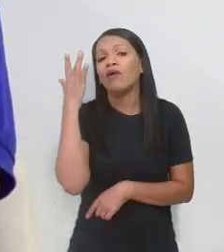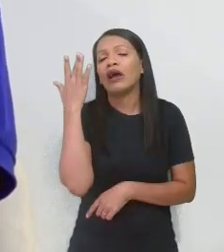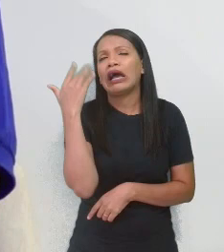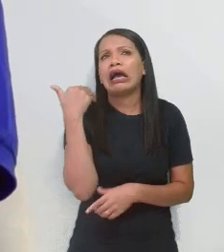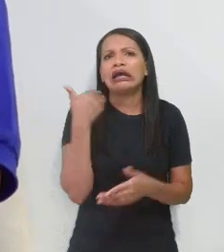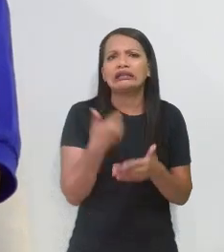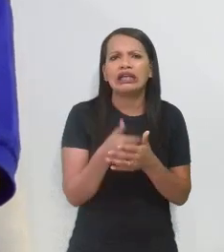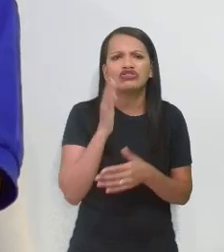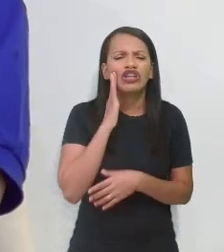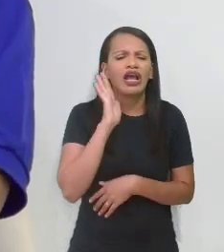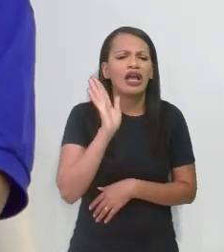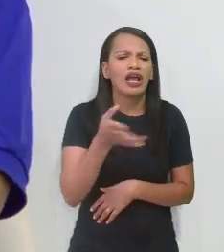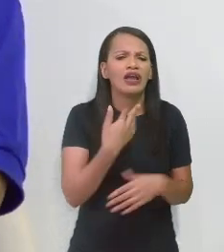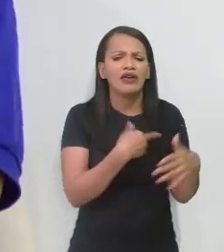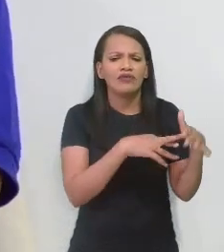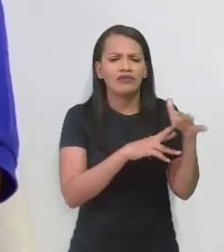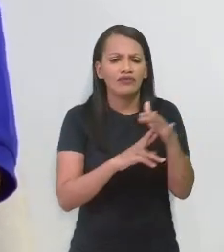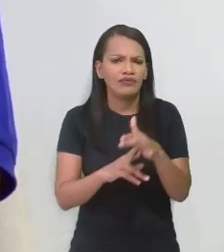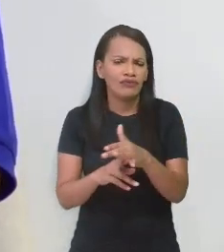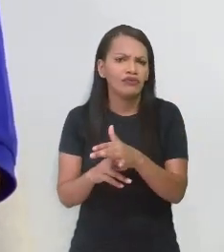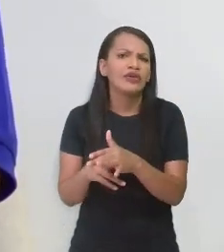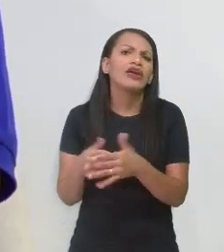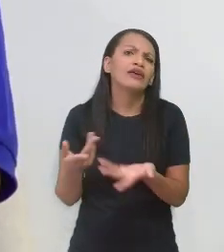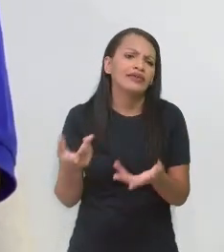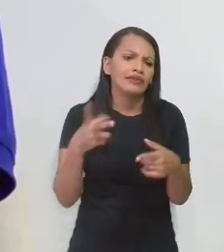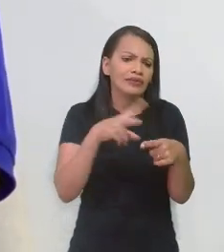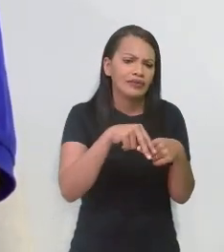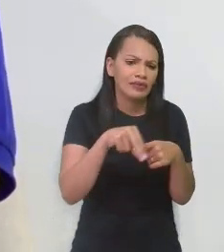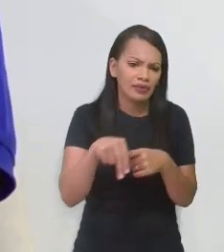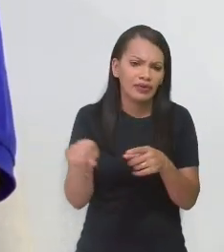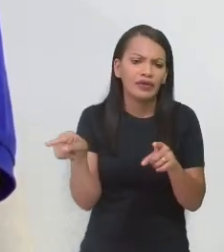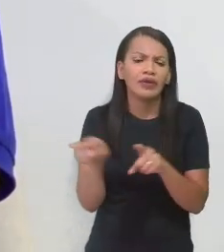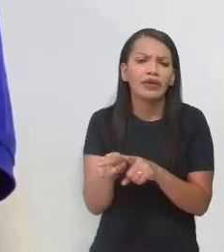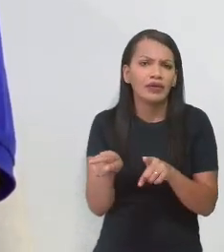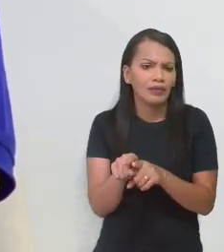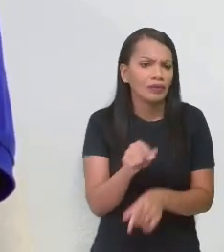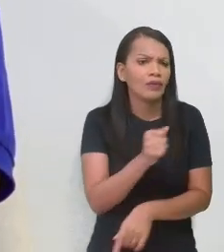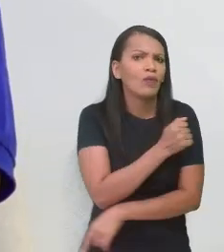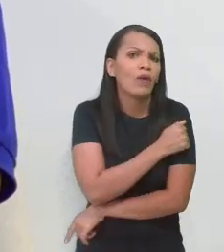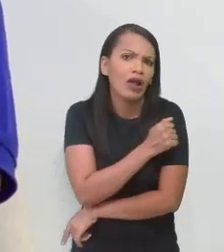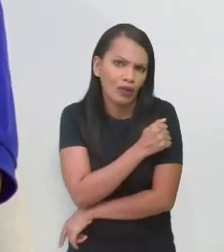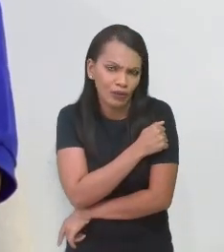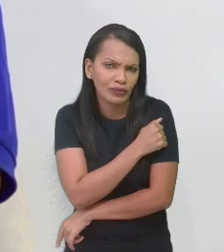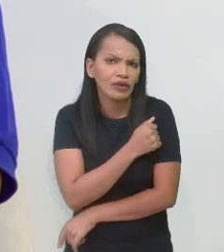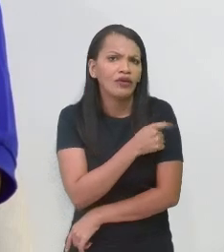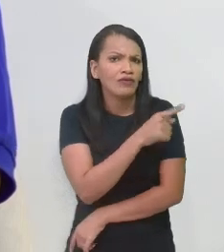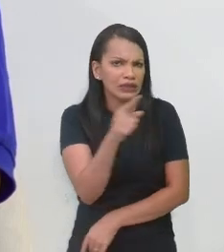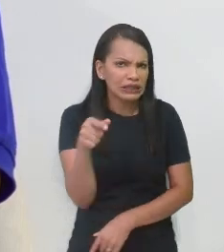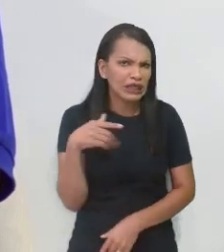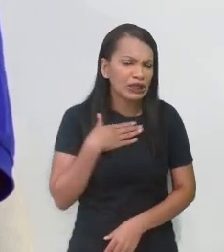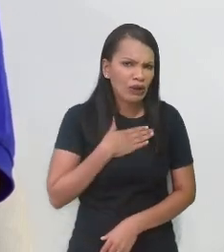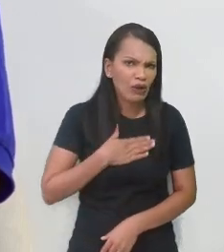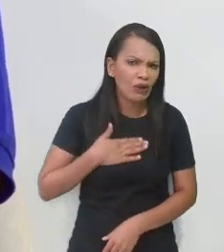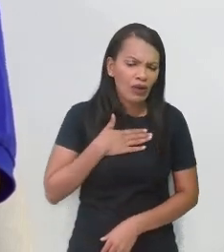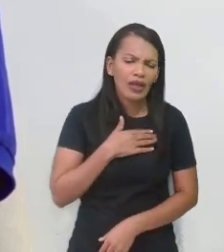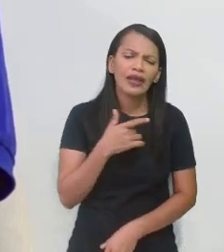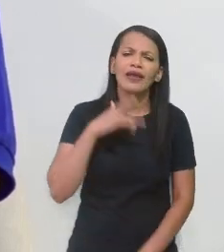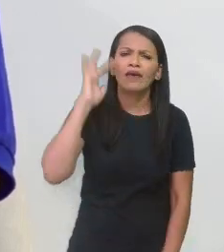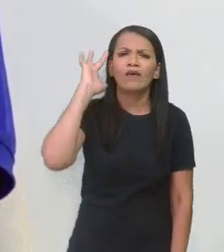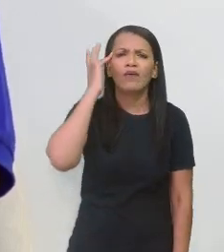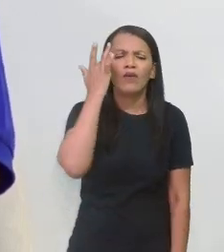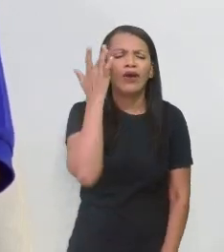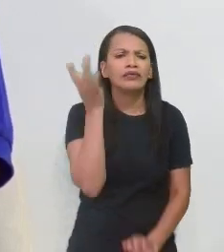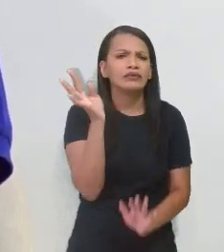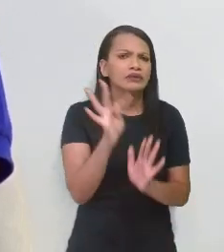para as feiras da rede com esse cordel, também trabalhei com meus alunos. Vocês gostaram? Eu acho um tipo